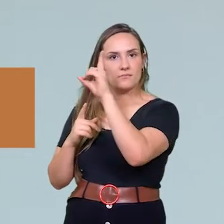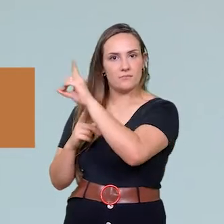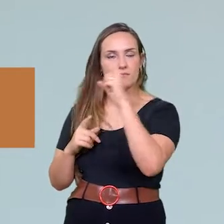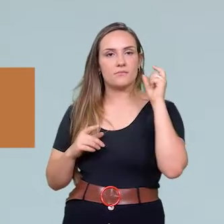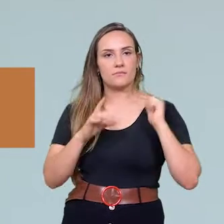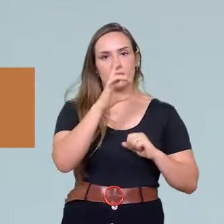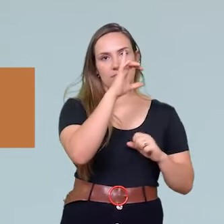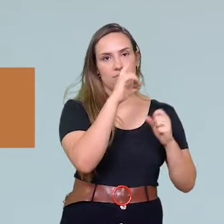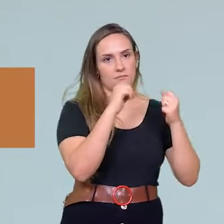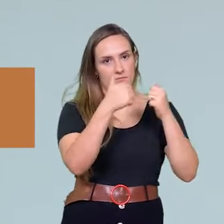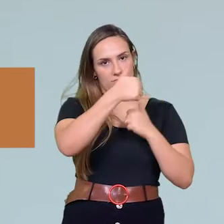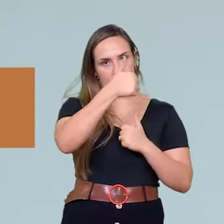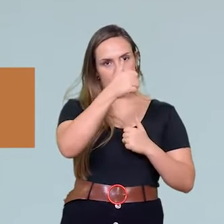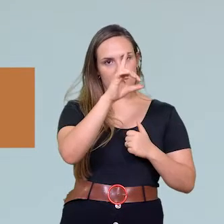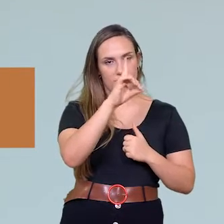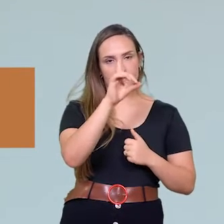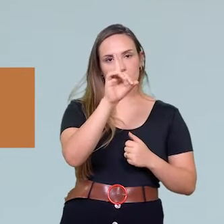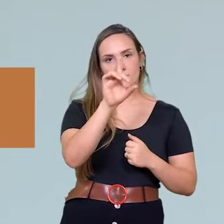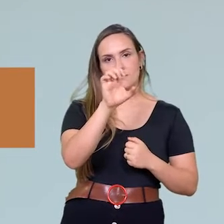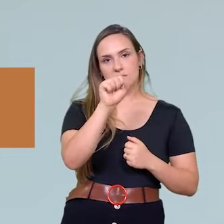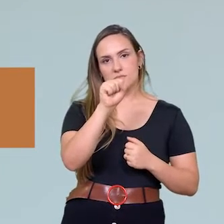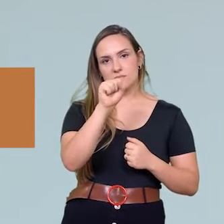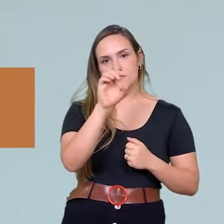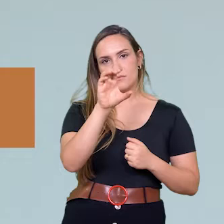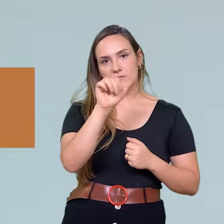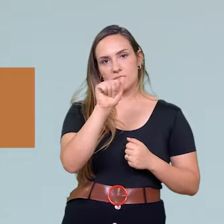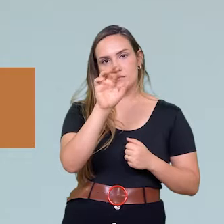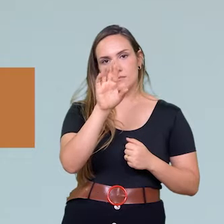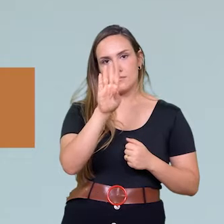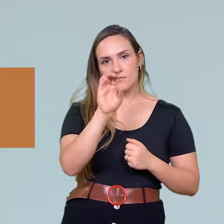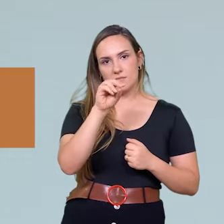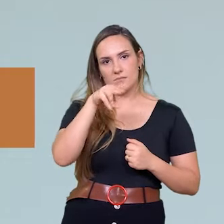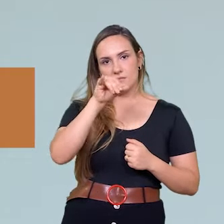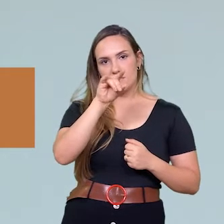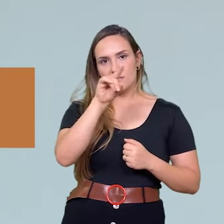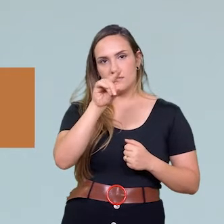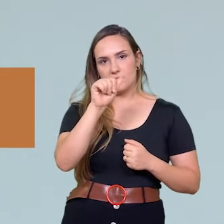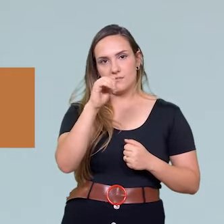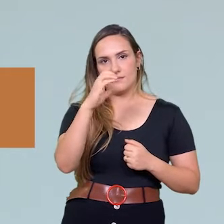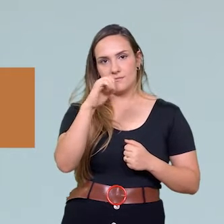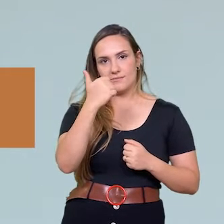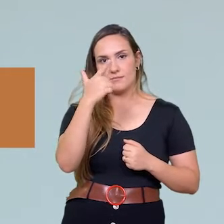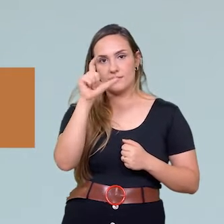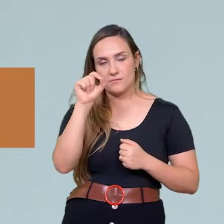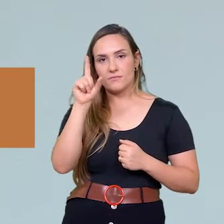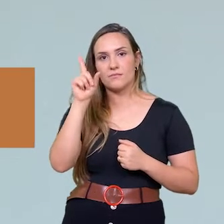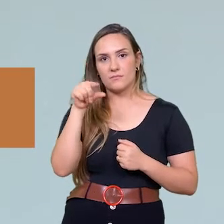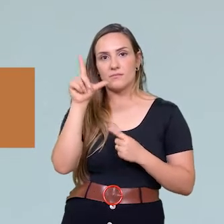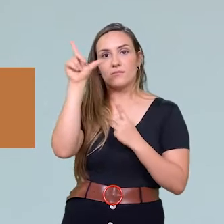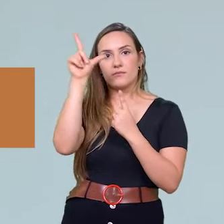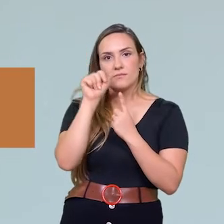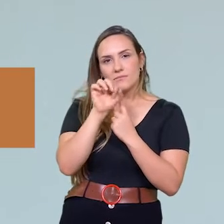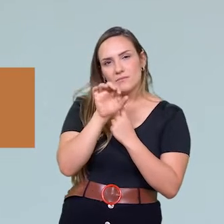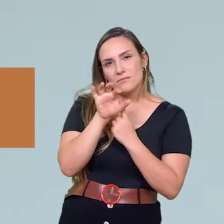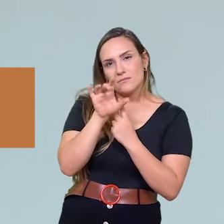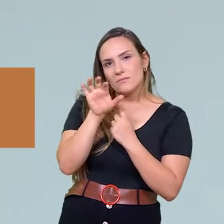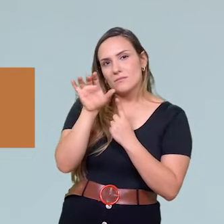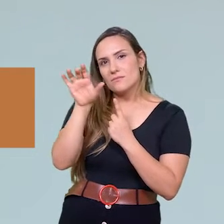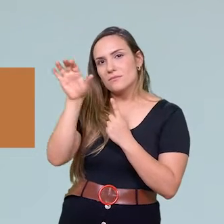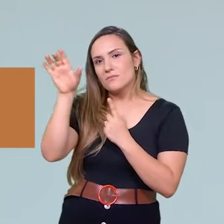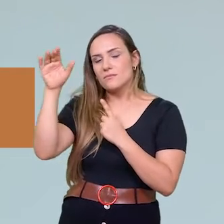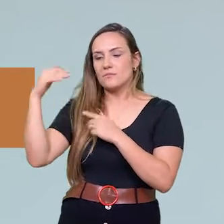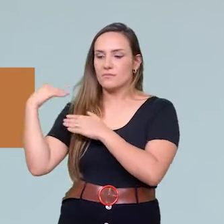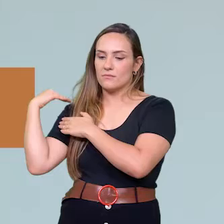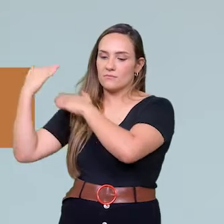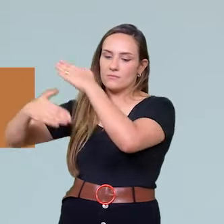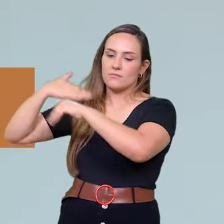é redução de emissão de carbono, ou seja, é reduzir as usinas termoelétricas, as